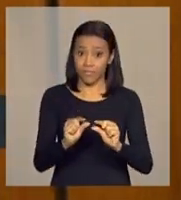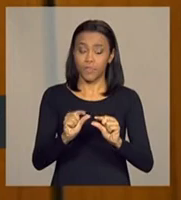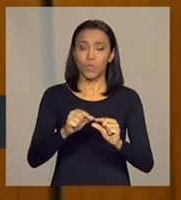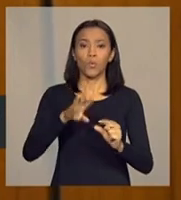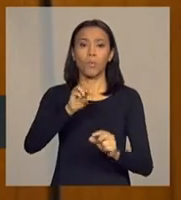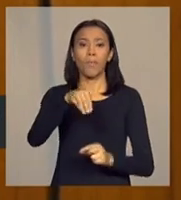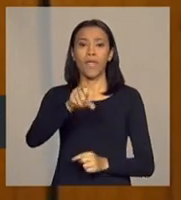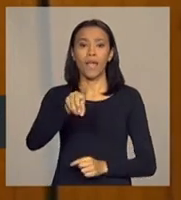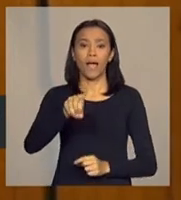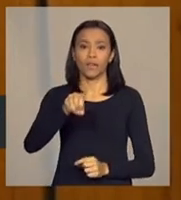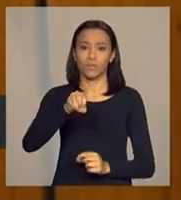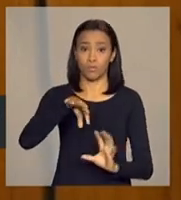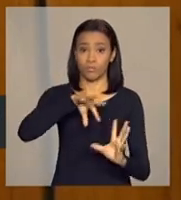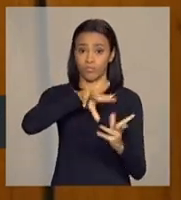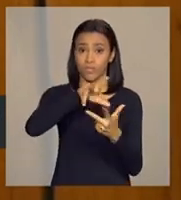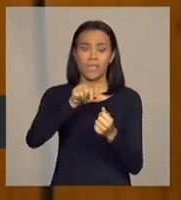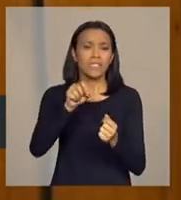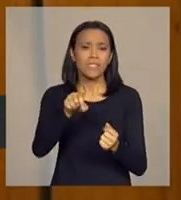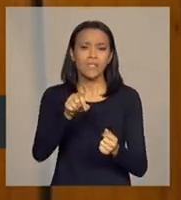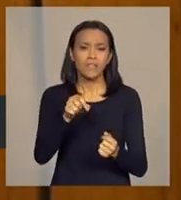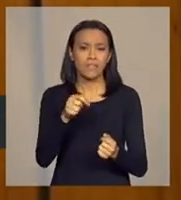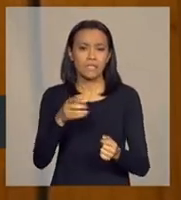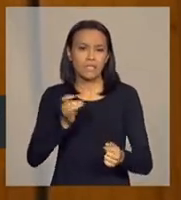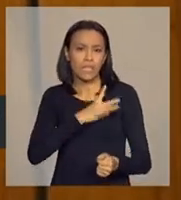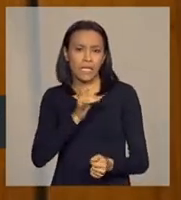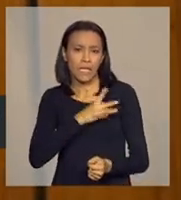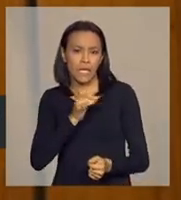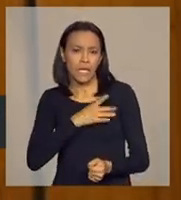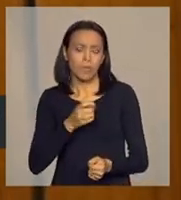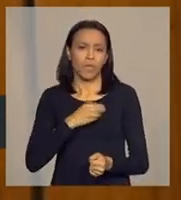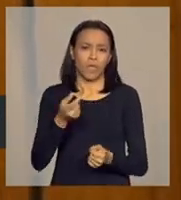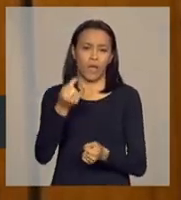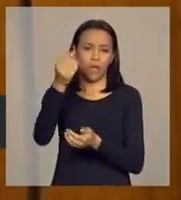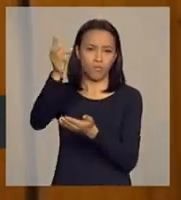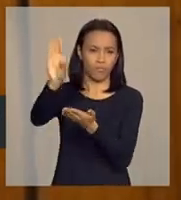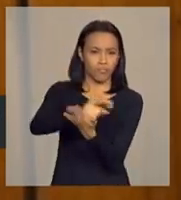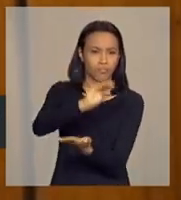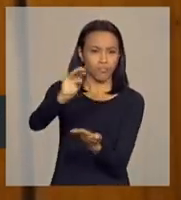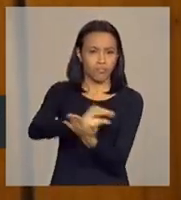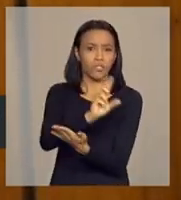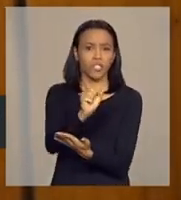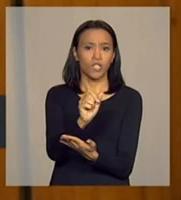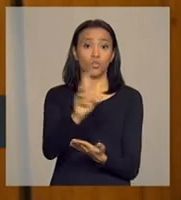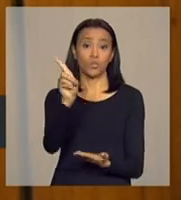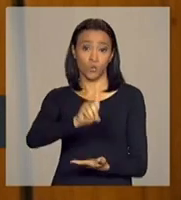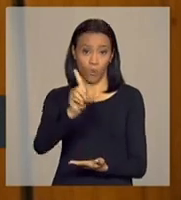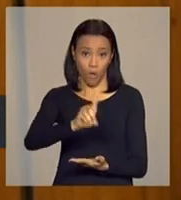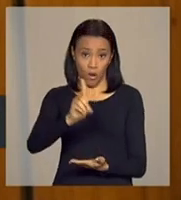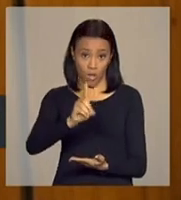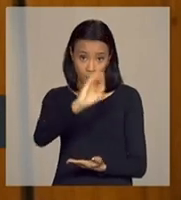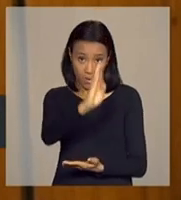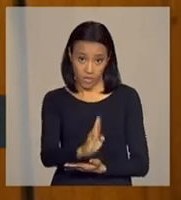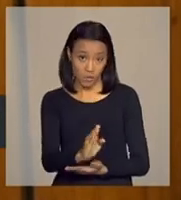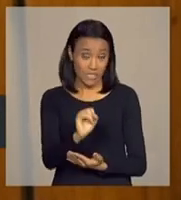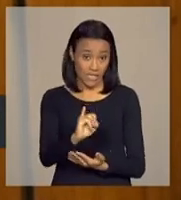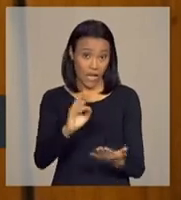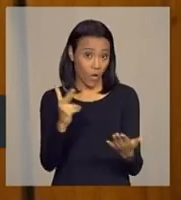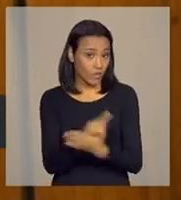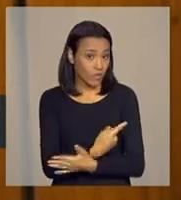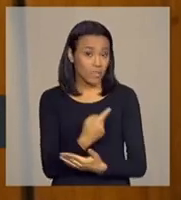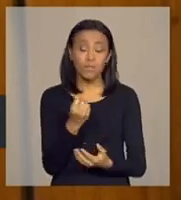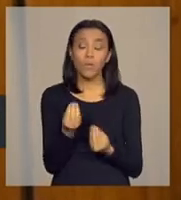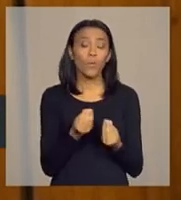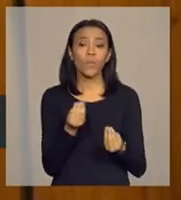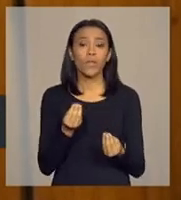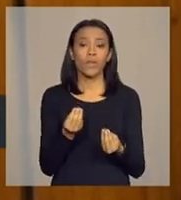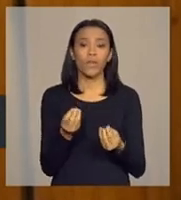se o governo temer aí momento do fluxo de Dólar para o Brasil e o que que o Governo prepara-se caso isso aconteça